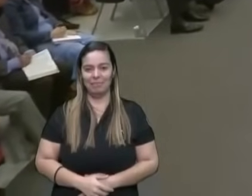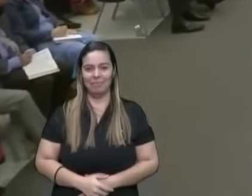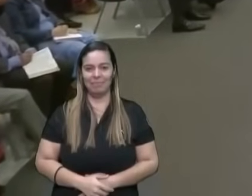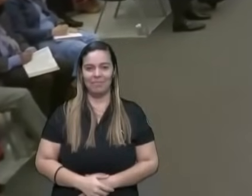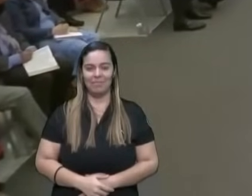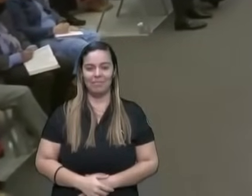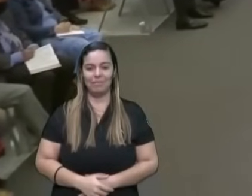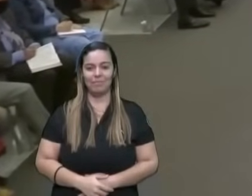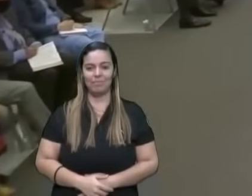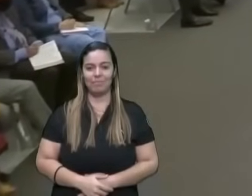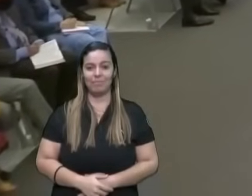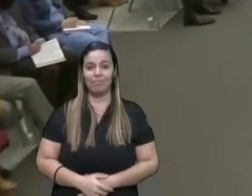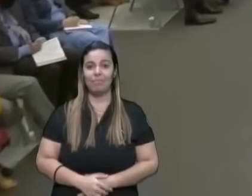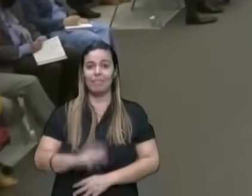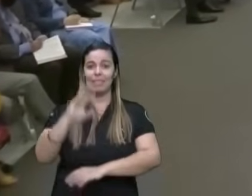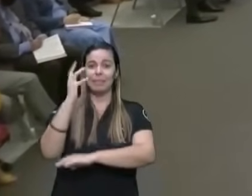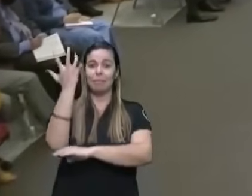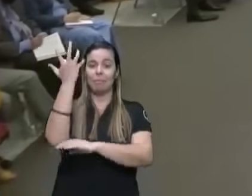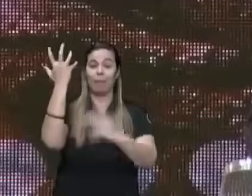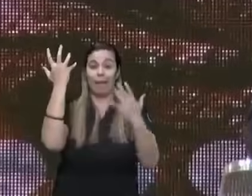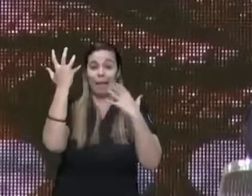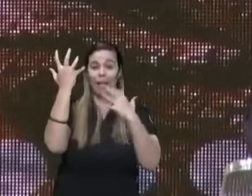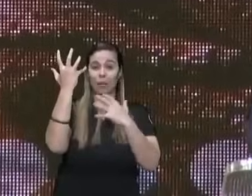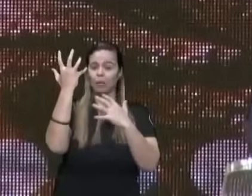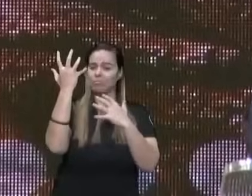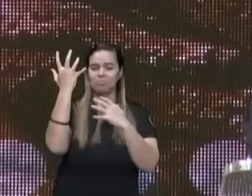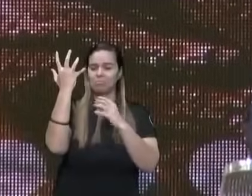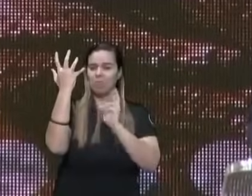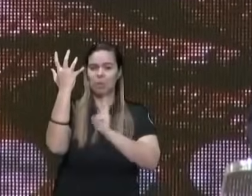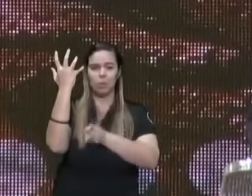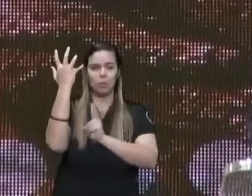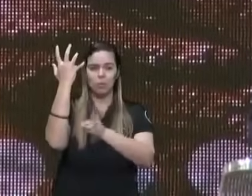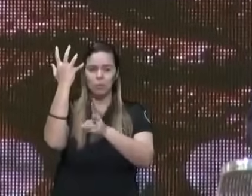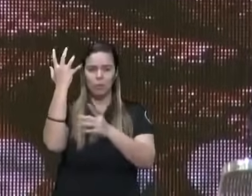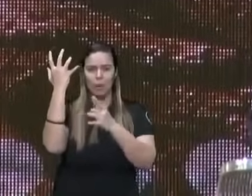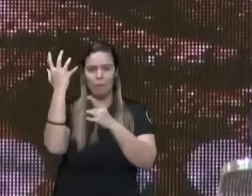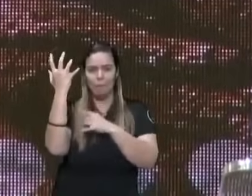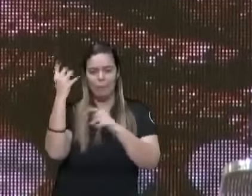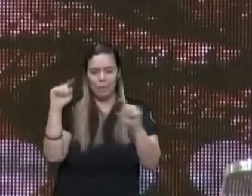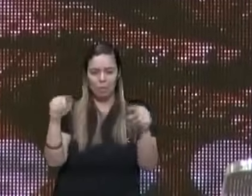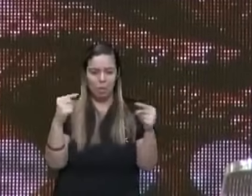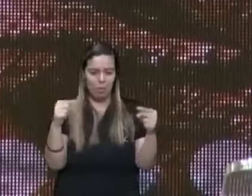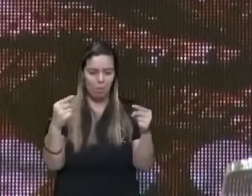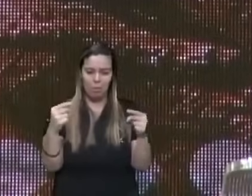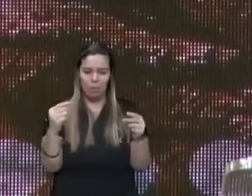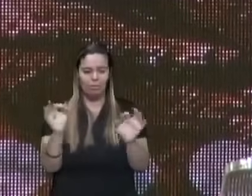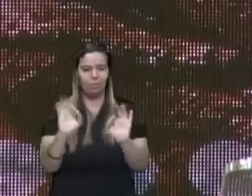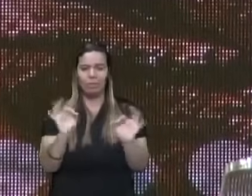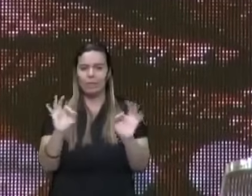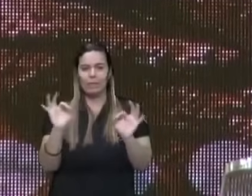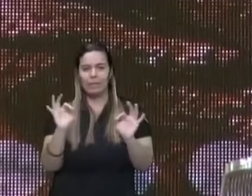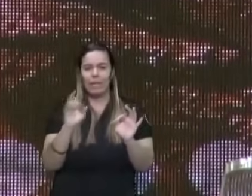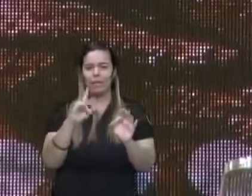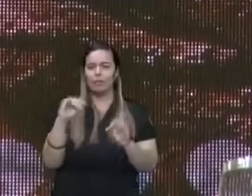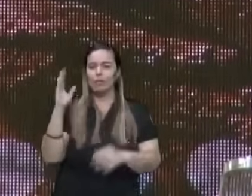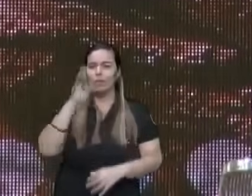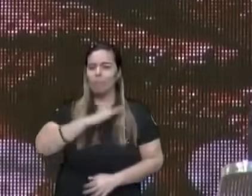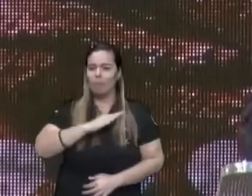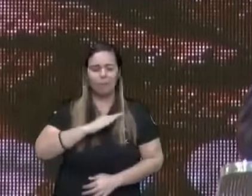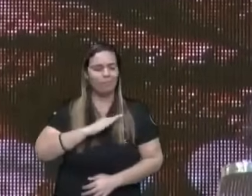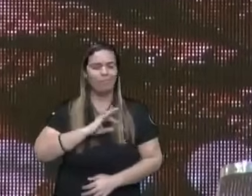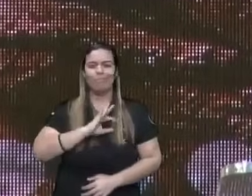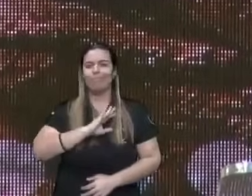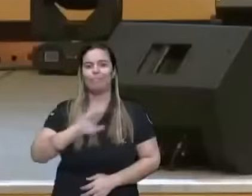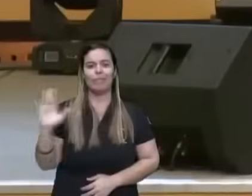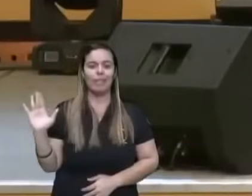receia quando vem o calor. Não tem medo da adversidade nem do dia mau.